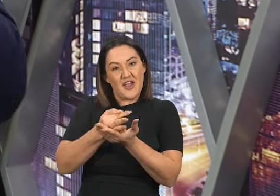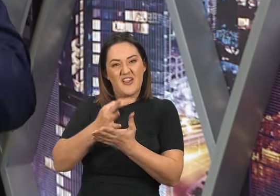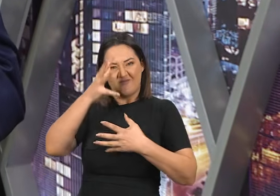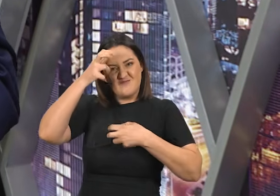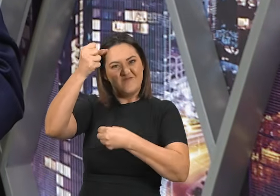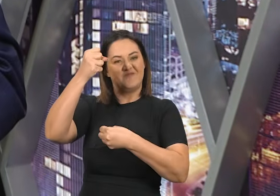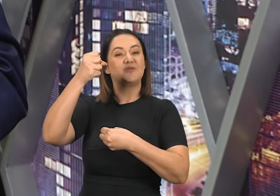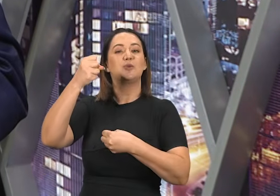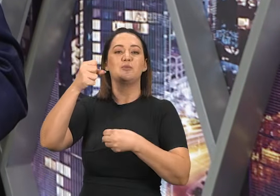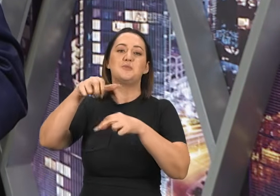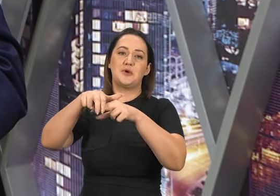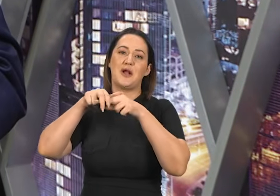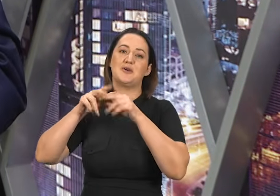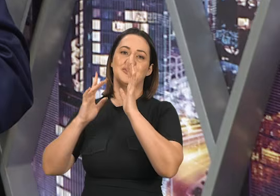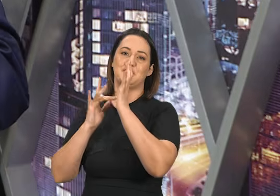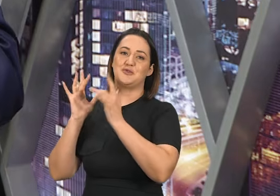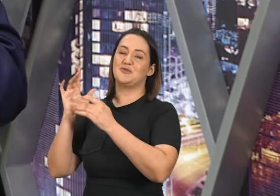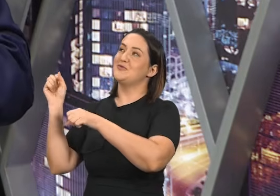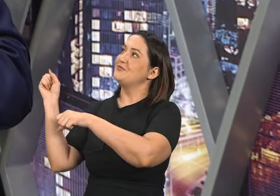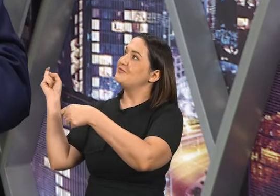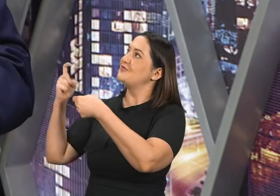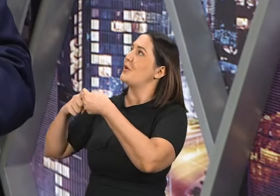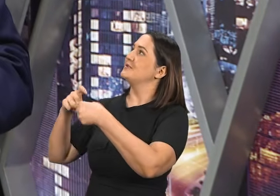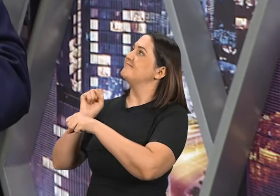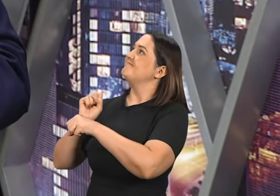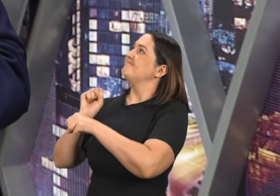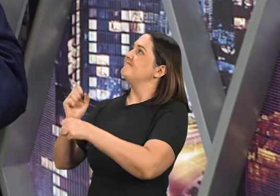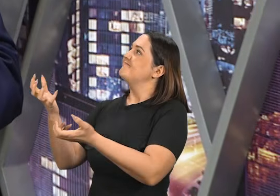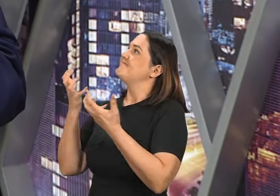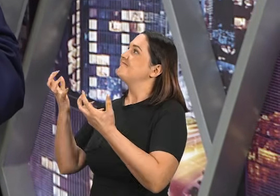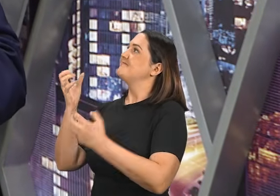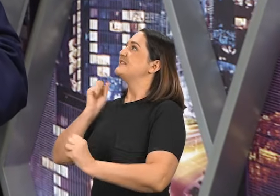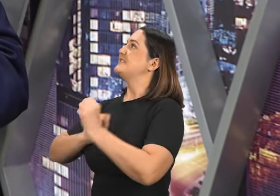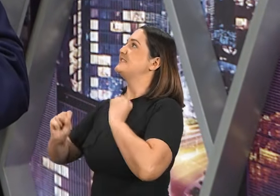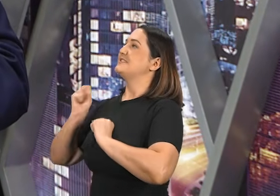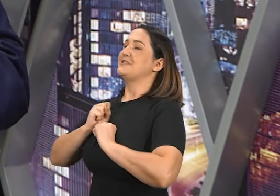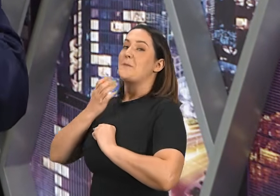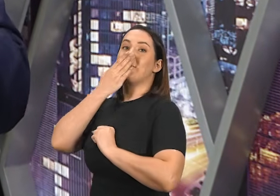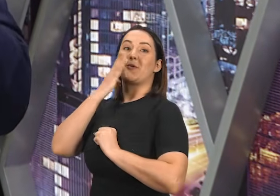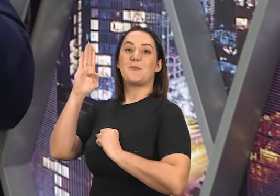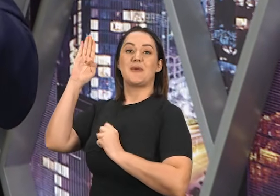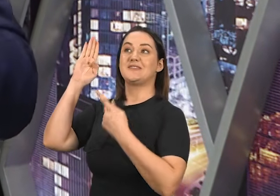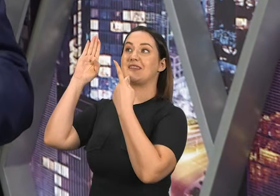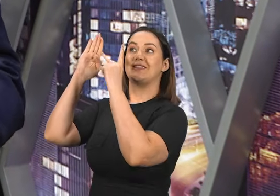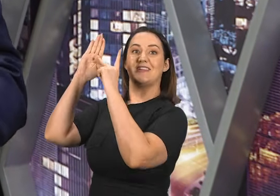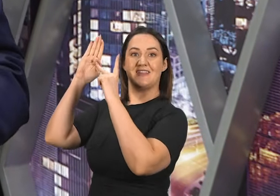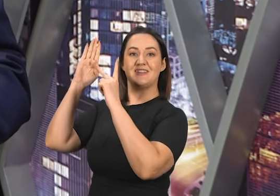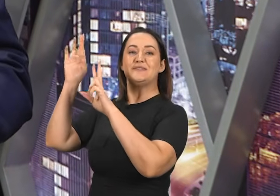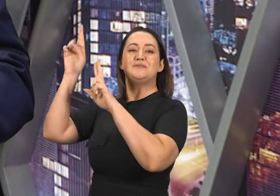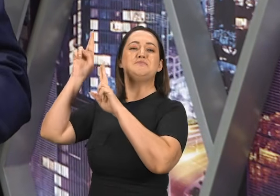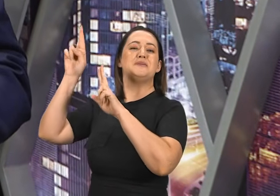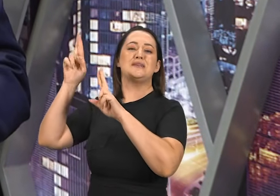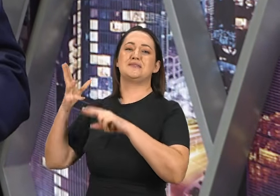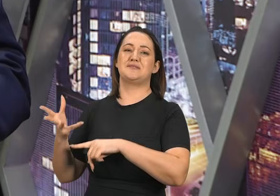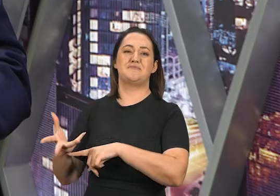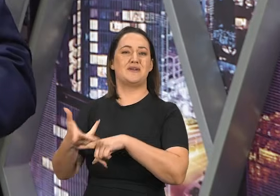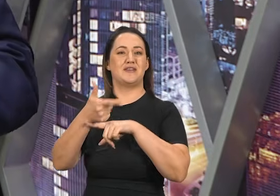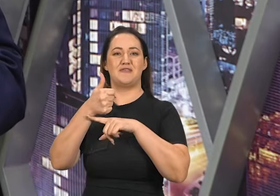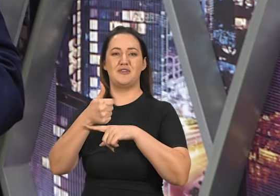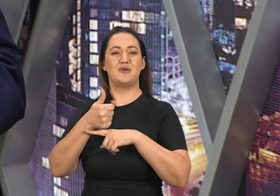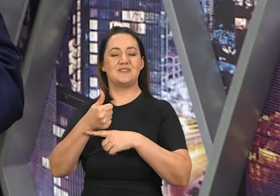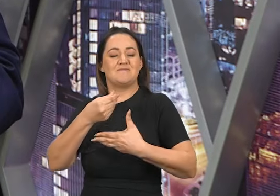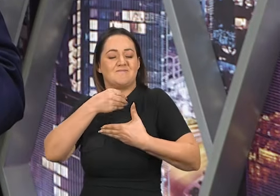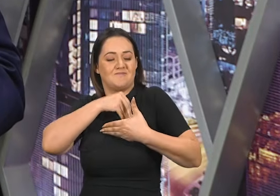maneira resumida. Louvado seja Deus por essa promessa. Louvado seja Deus por essa esperança maravilhosa